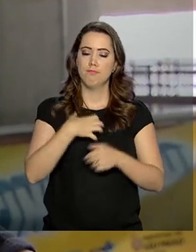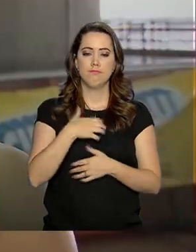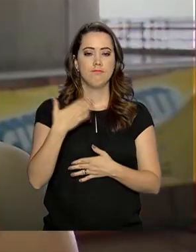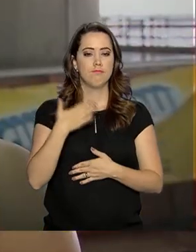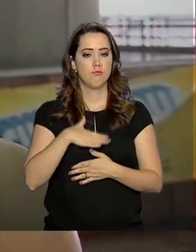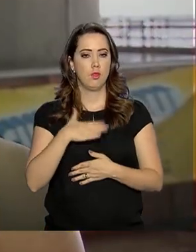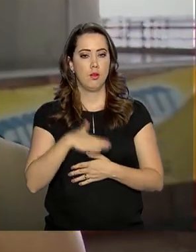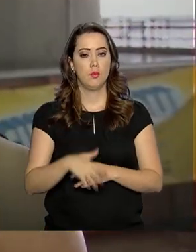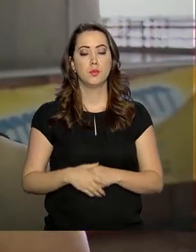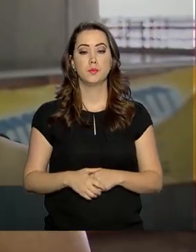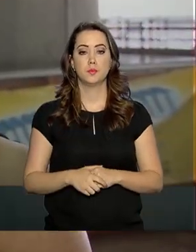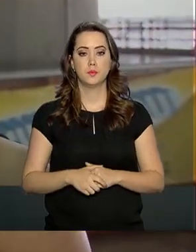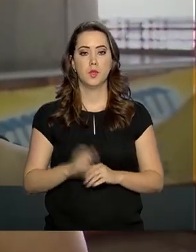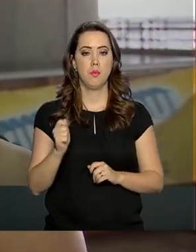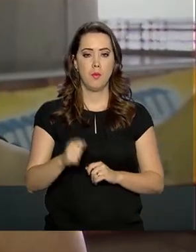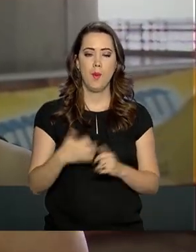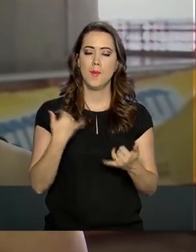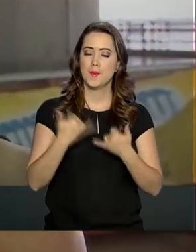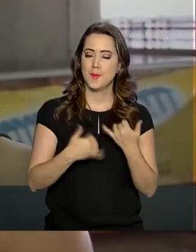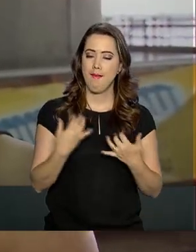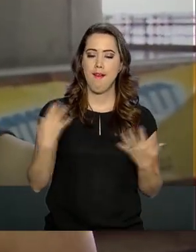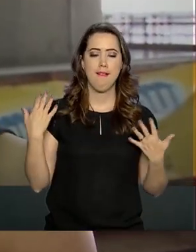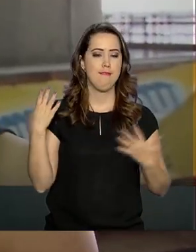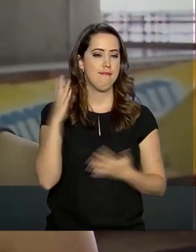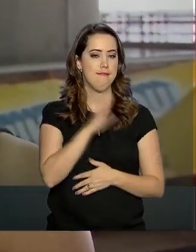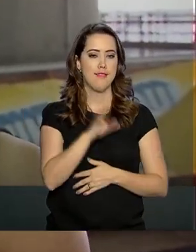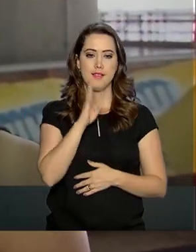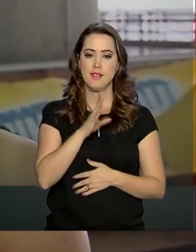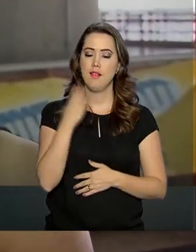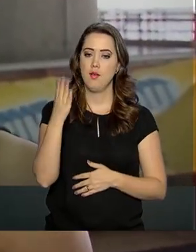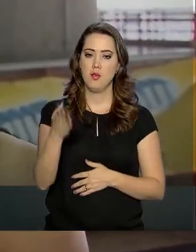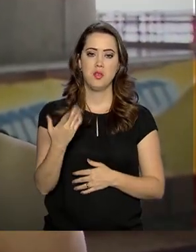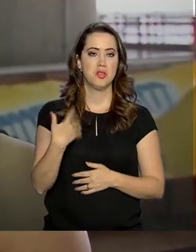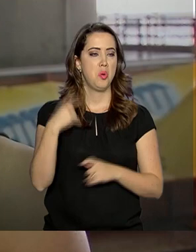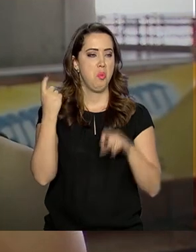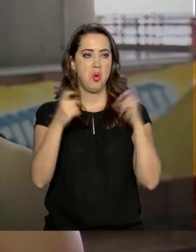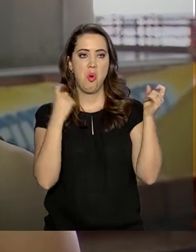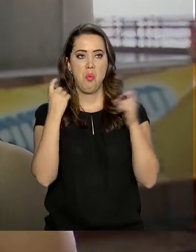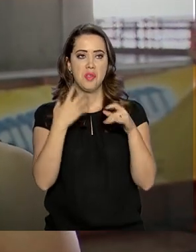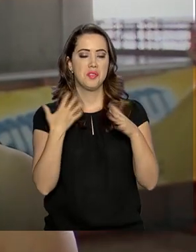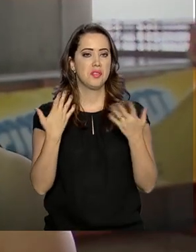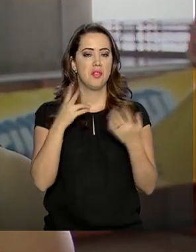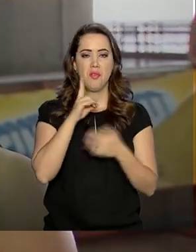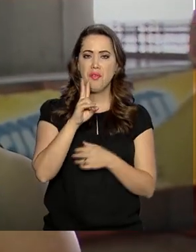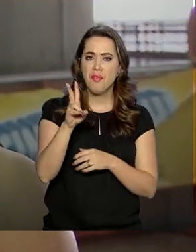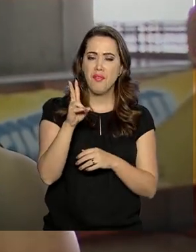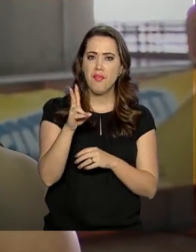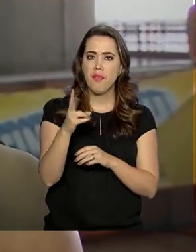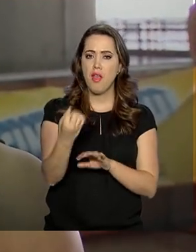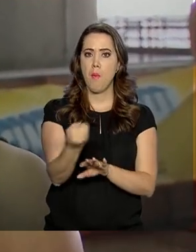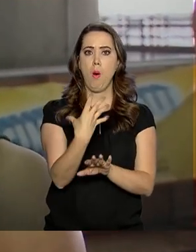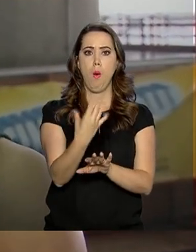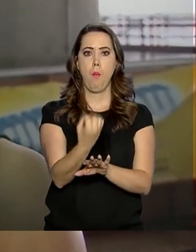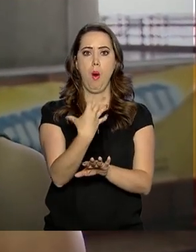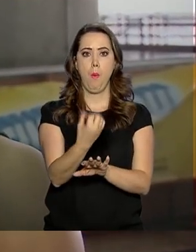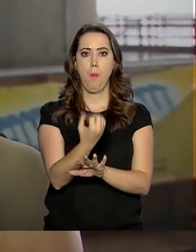tranquilo. Posso curtir de boa, não fico muito preocupado, ver notícia no jornal